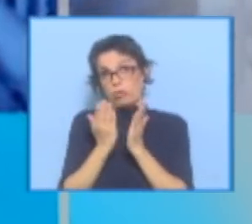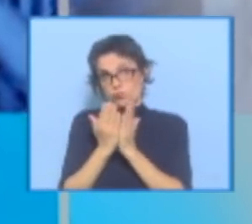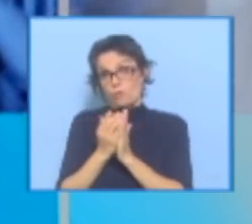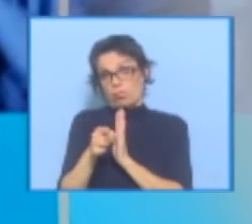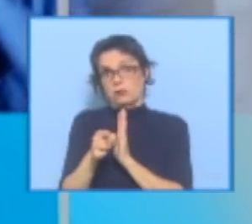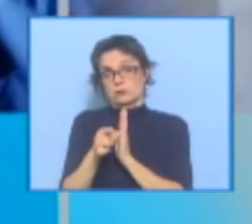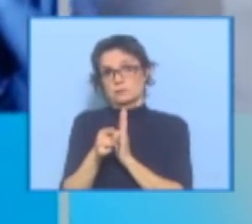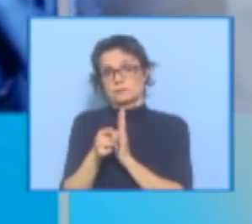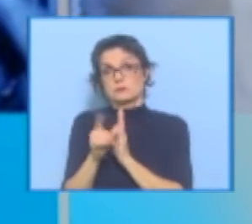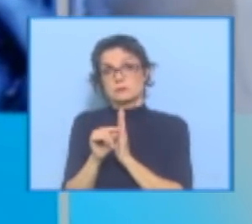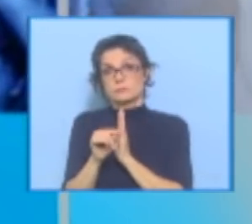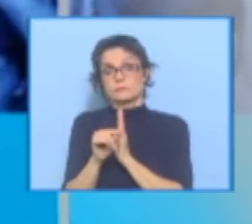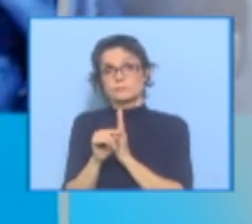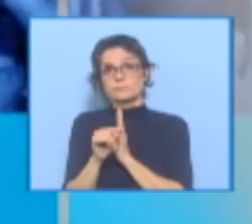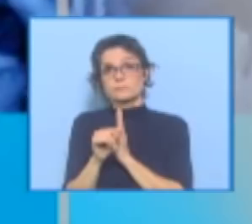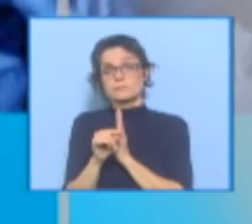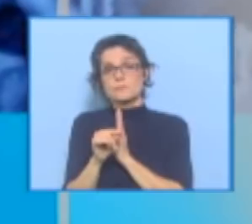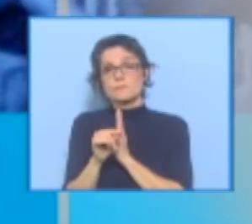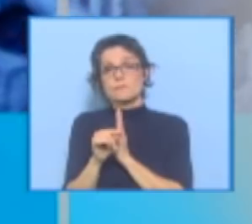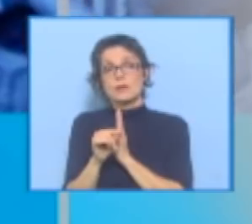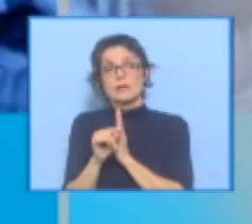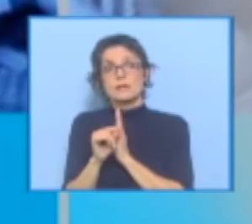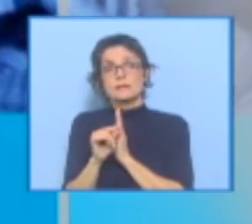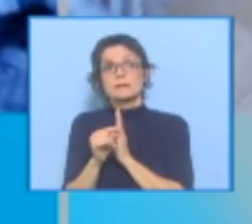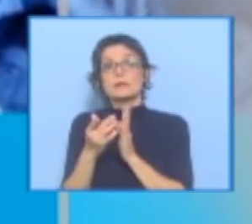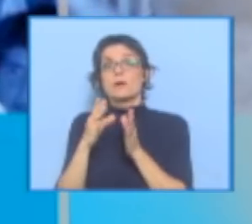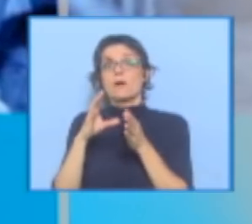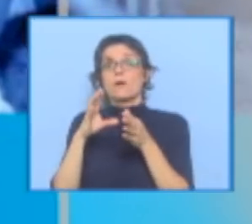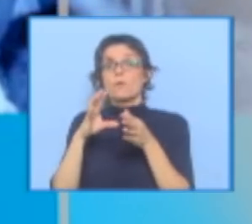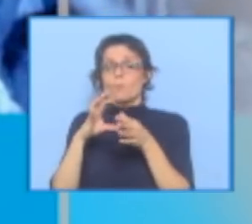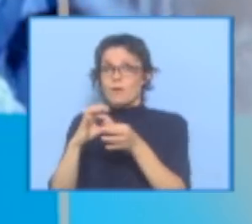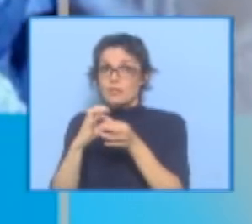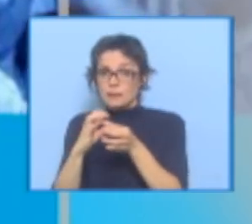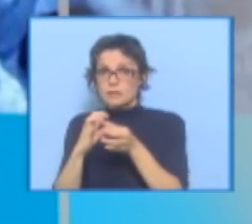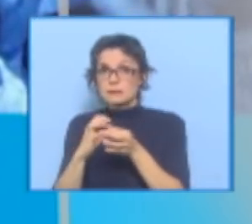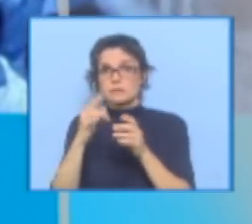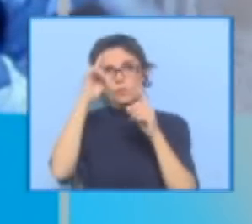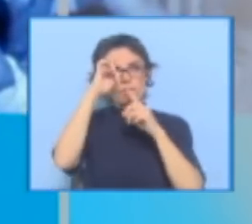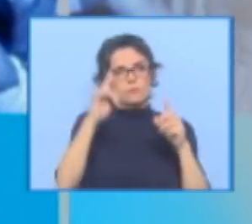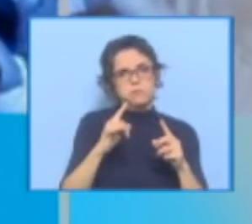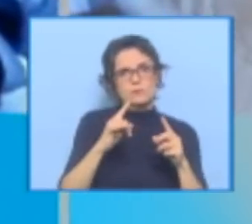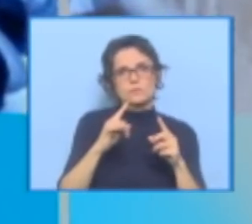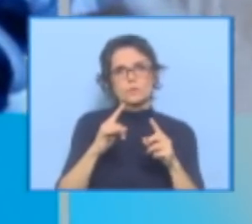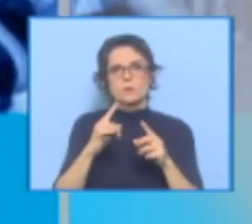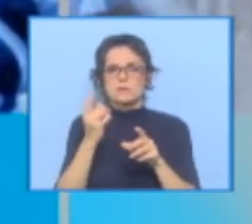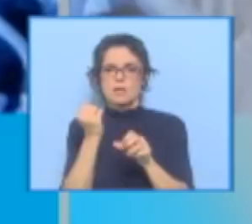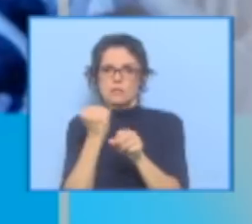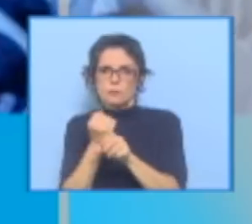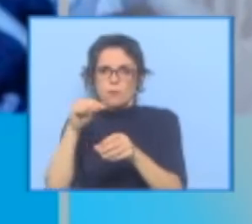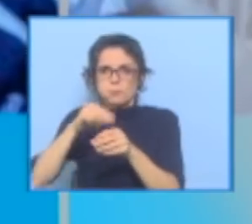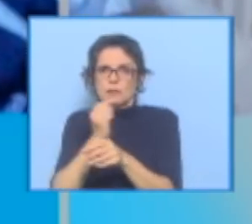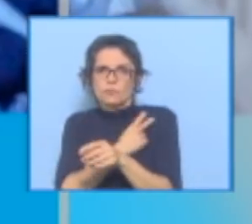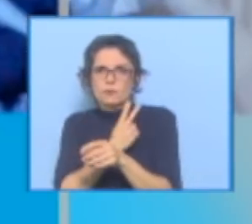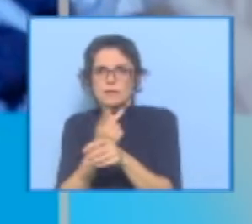papel de criar uma ligação entre professores e funcionários e estudantes. Pelo menos a nossa associação não tem um